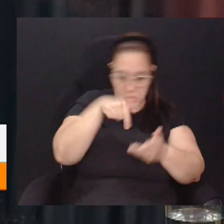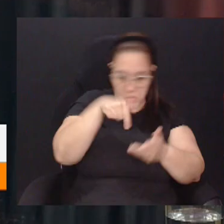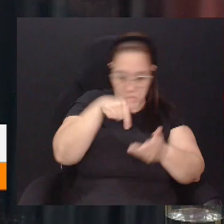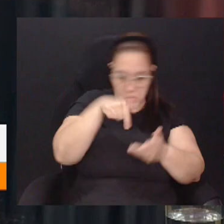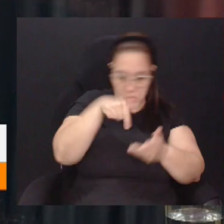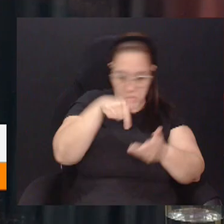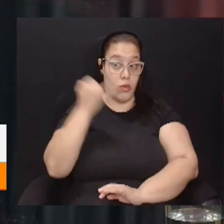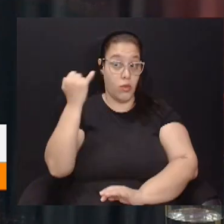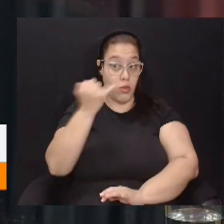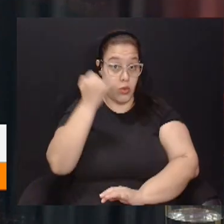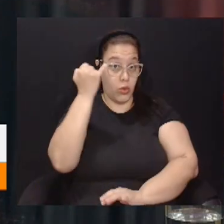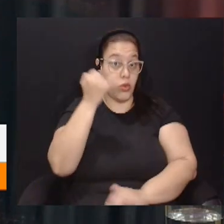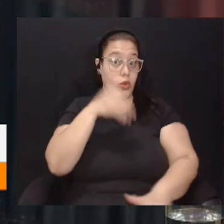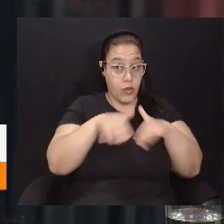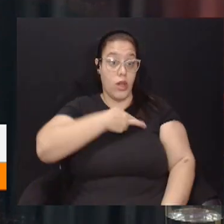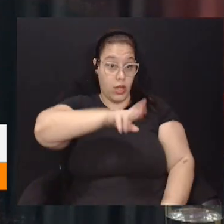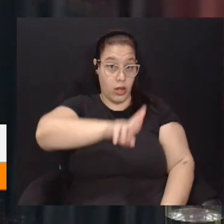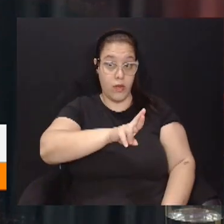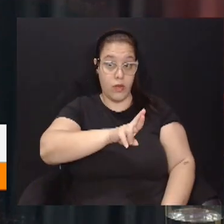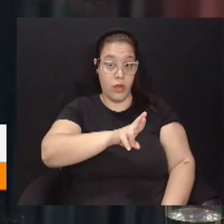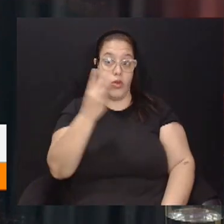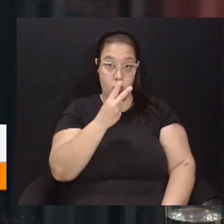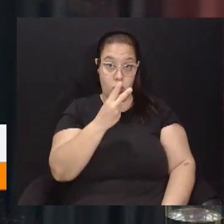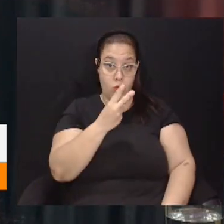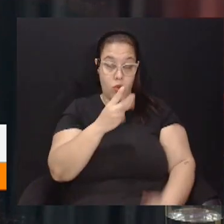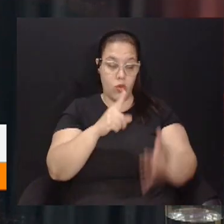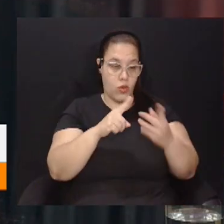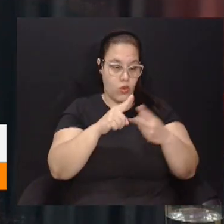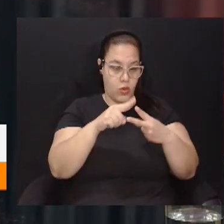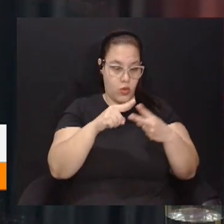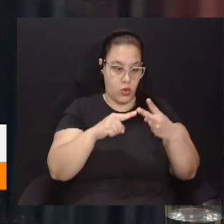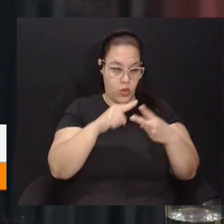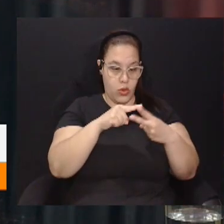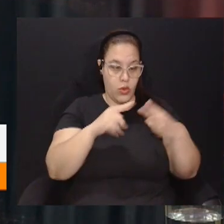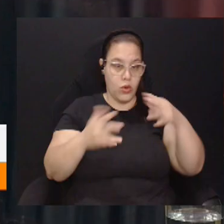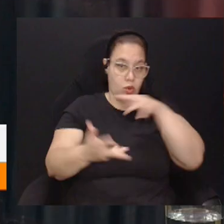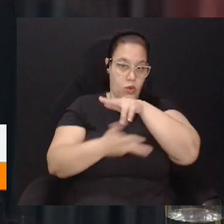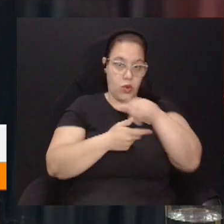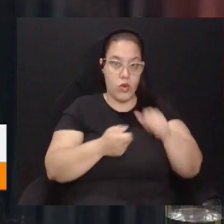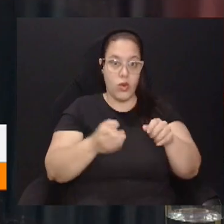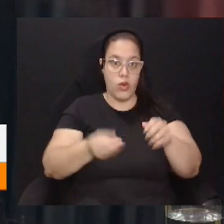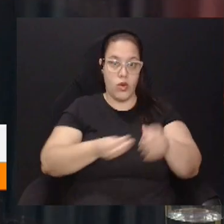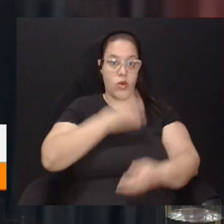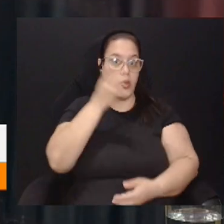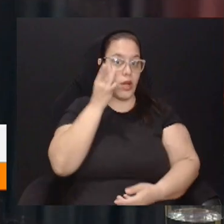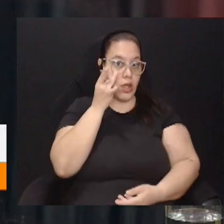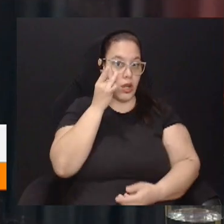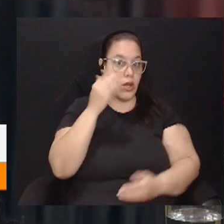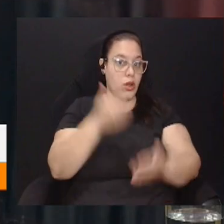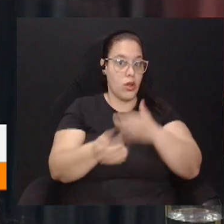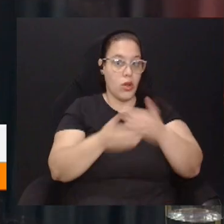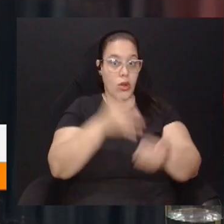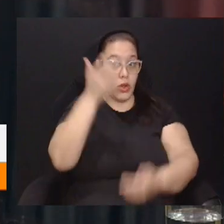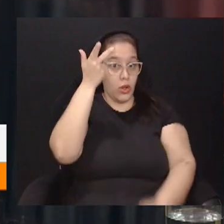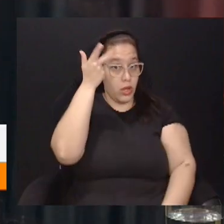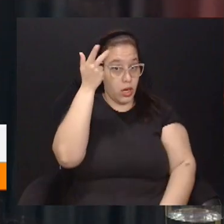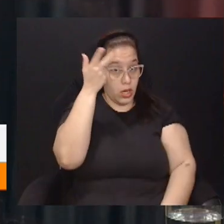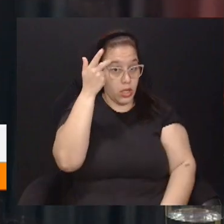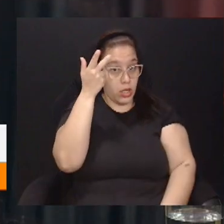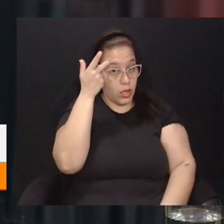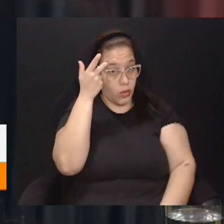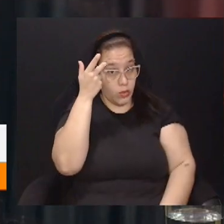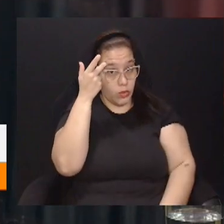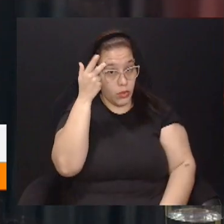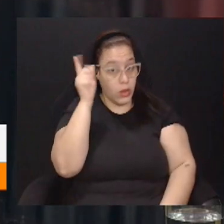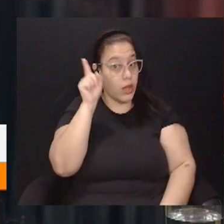2 elementos que são elementos universais, que estão presentes em qualquer tradição religiosa, Uhum. que é